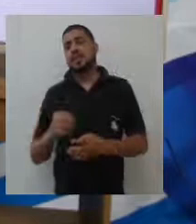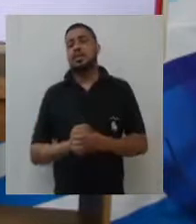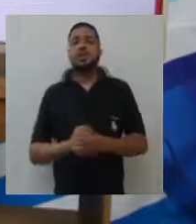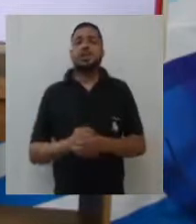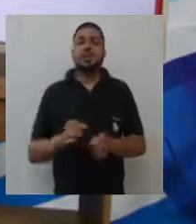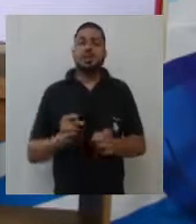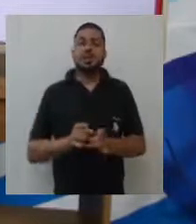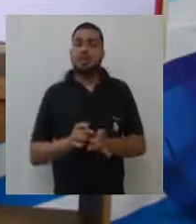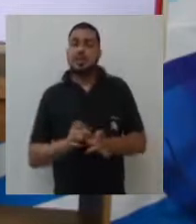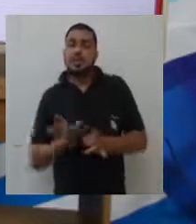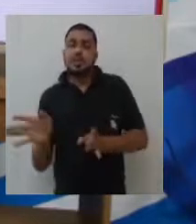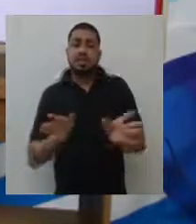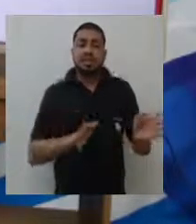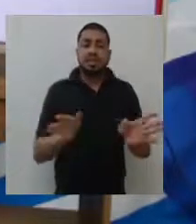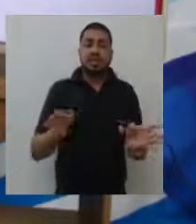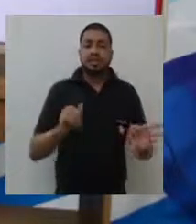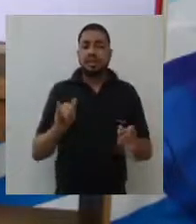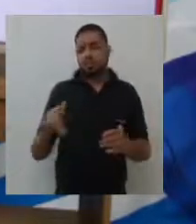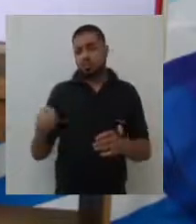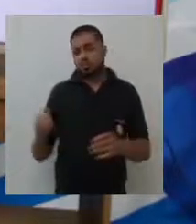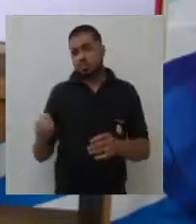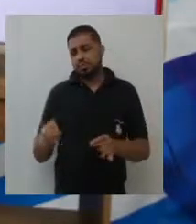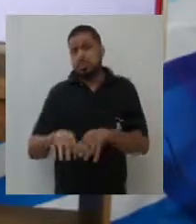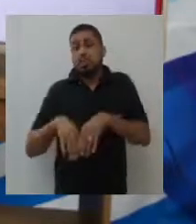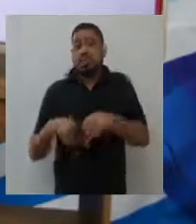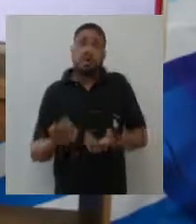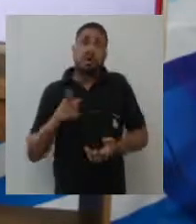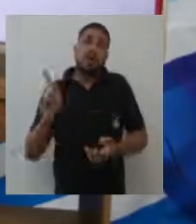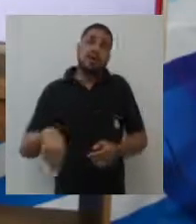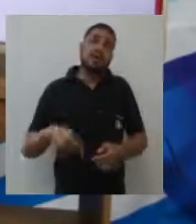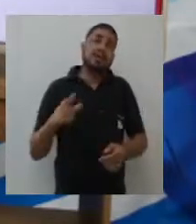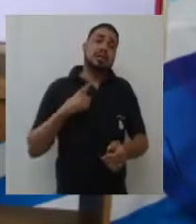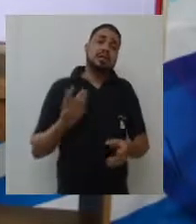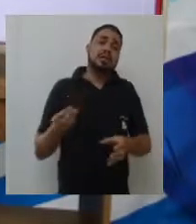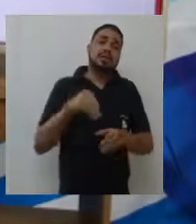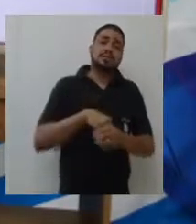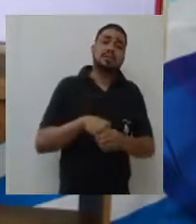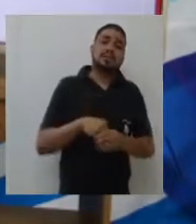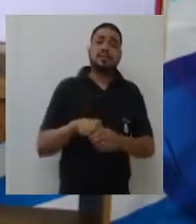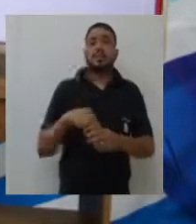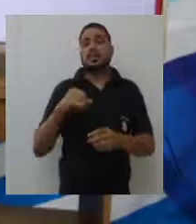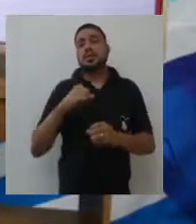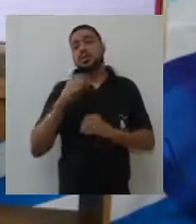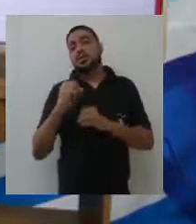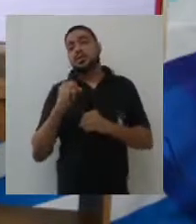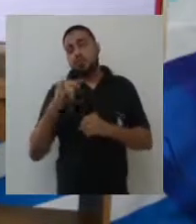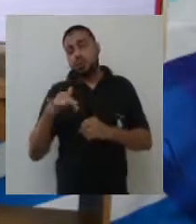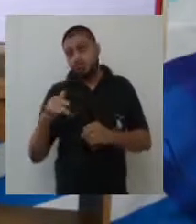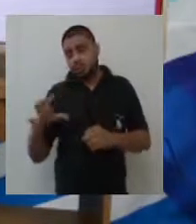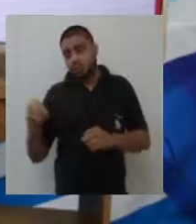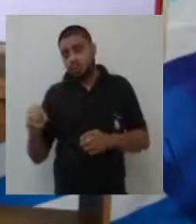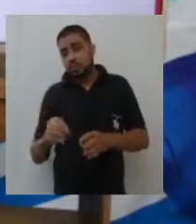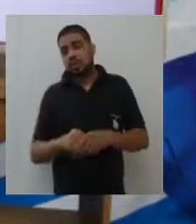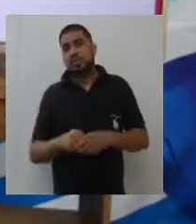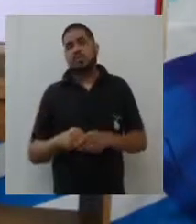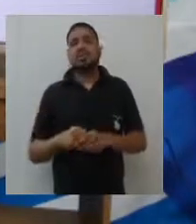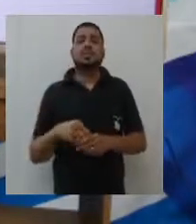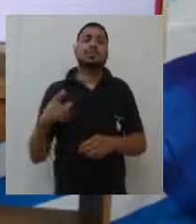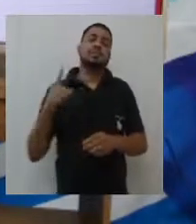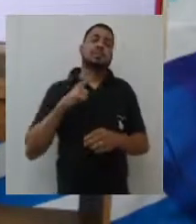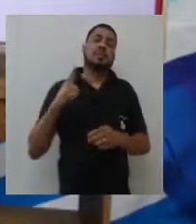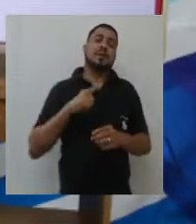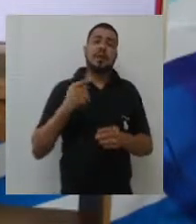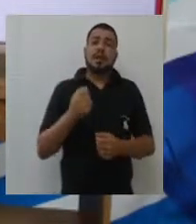Olha, ela ou é uma solução só com compostos iônicos ou molecular iônica, tá? Manda abraço para a Adriele,